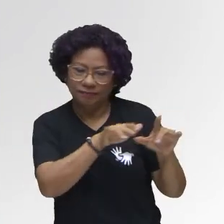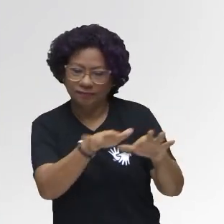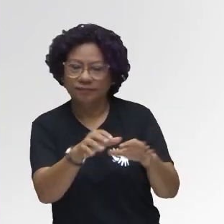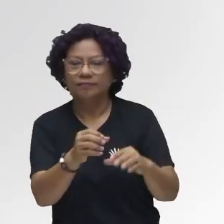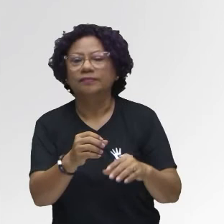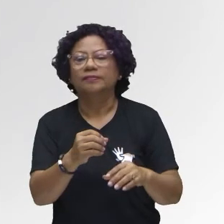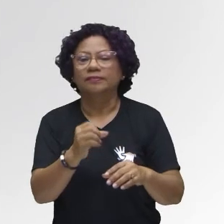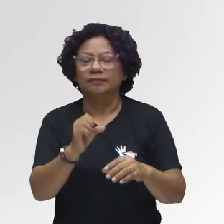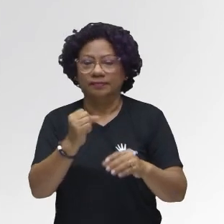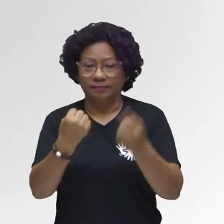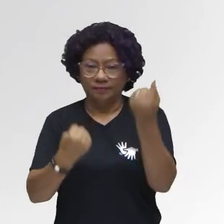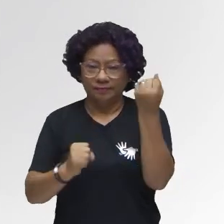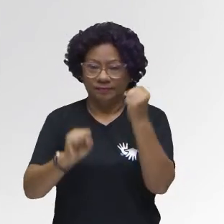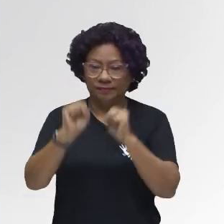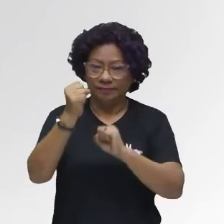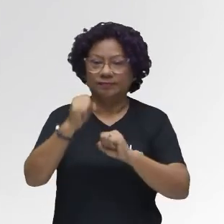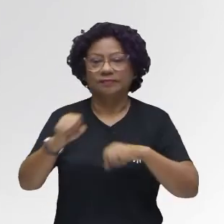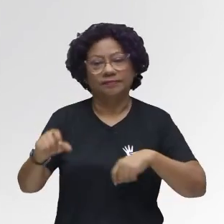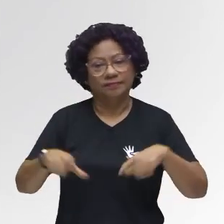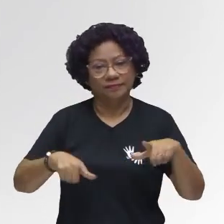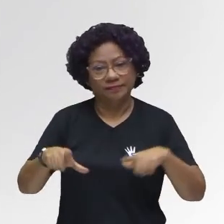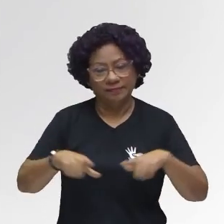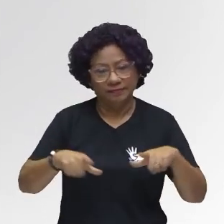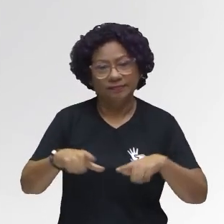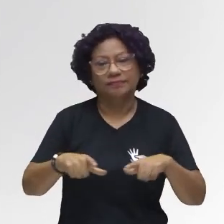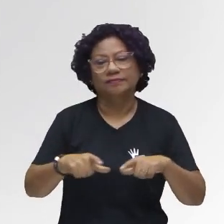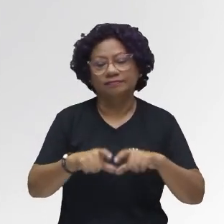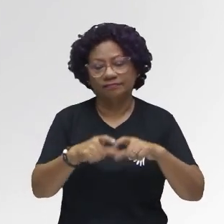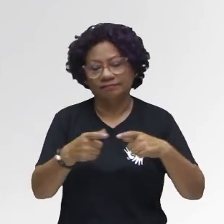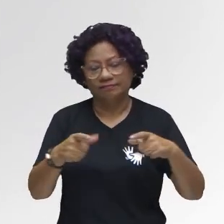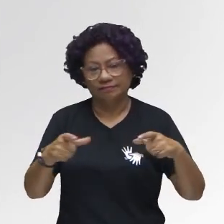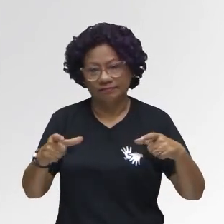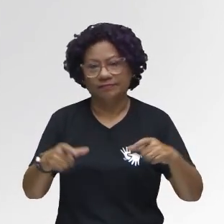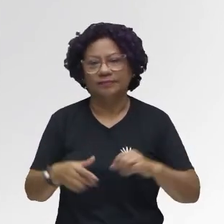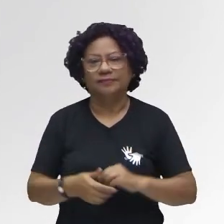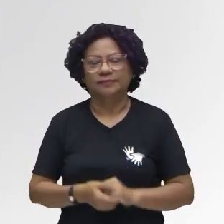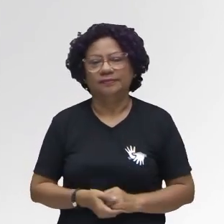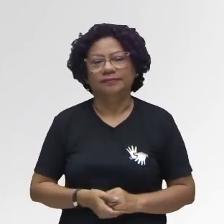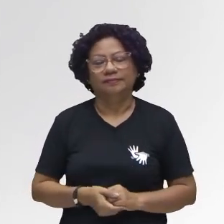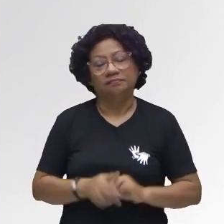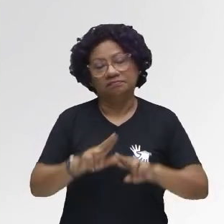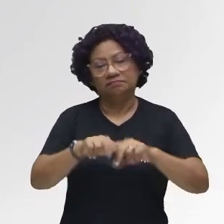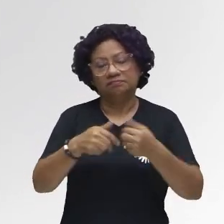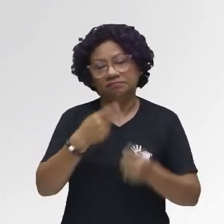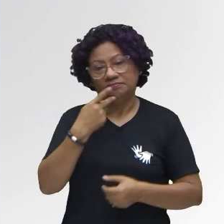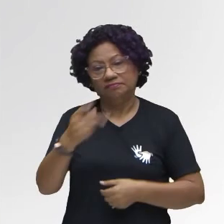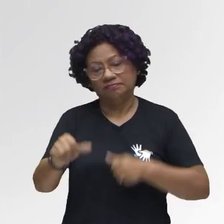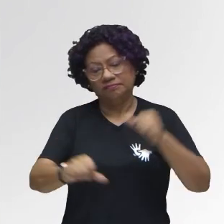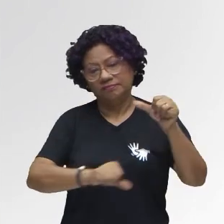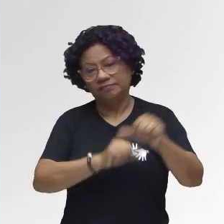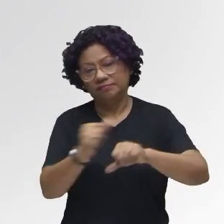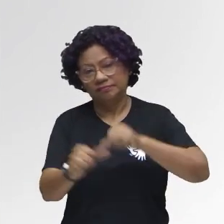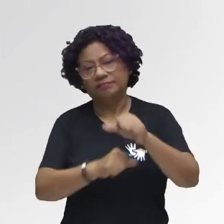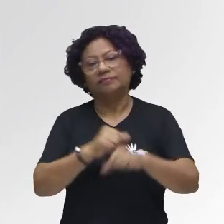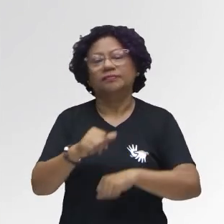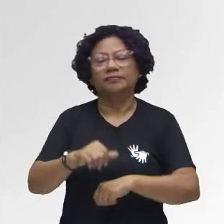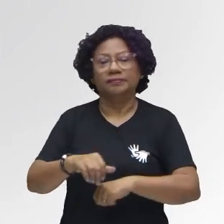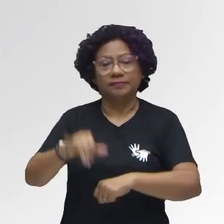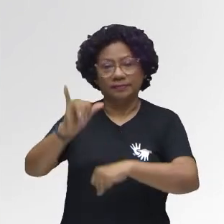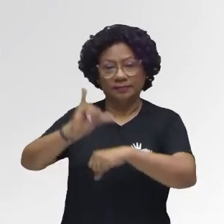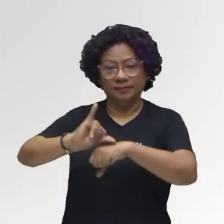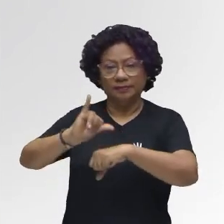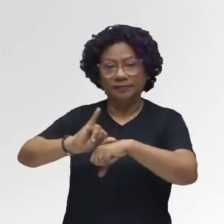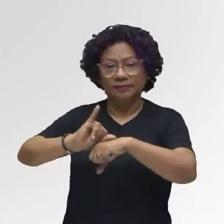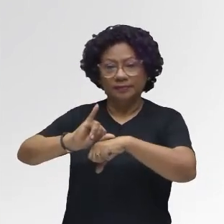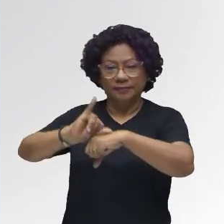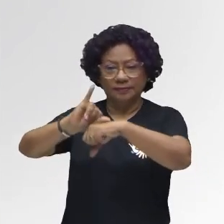gente acaba se desenvolvendo tipos de comércio. Então, a gente vai ter a transformação das cidades também. Vocês viram